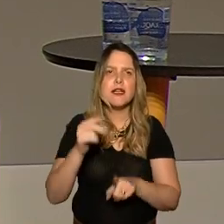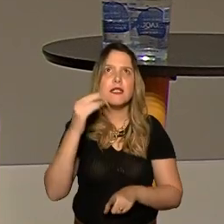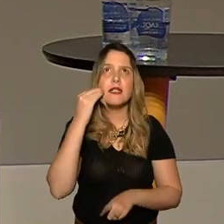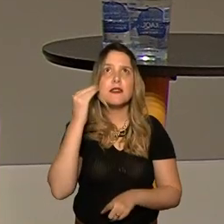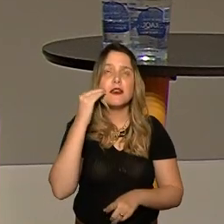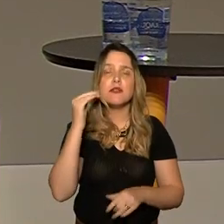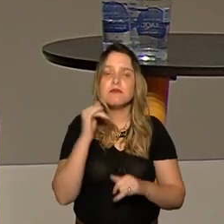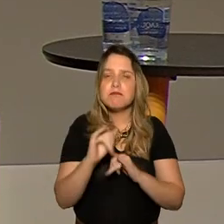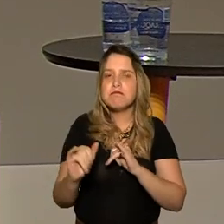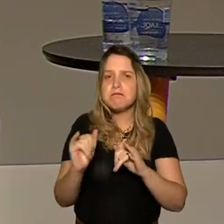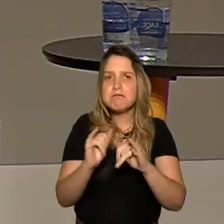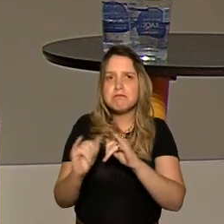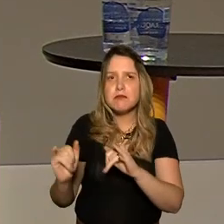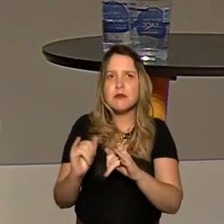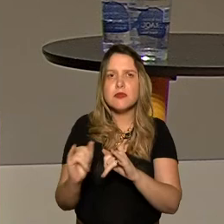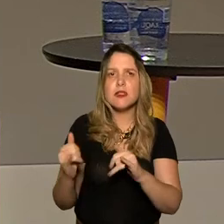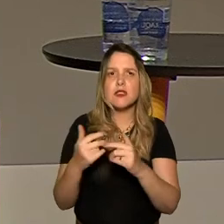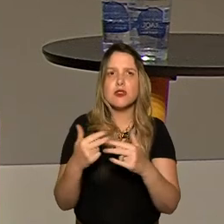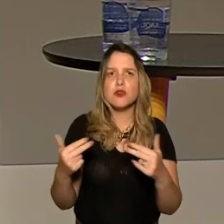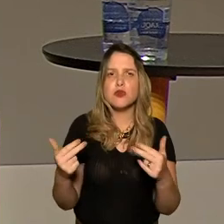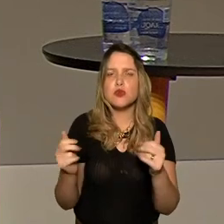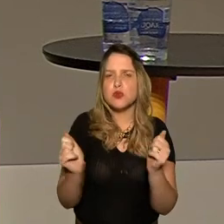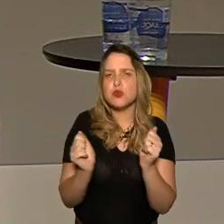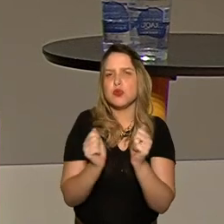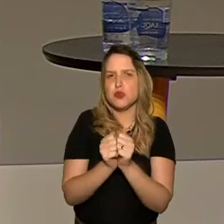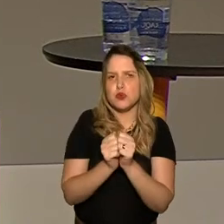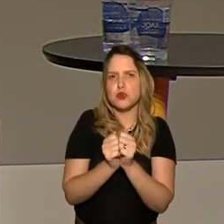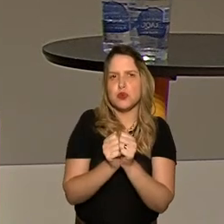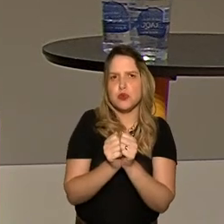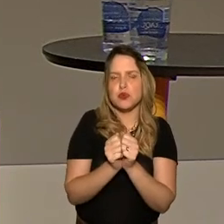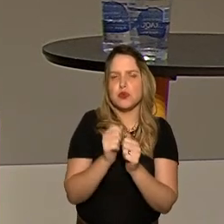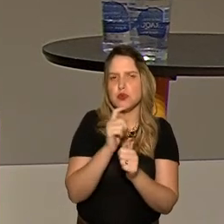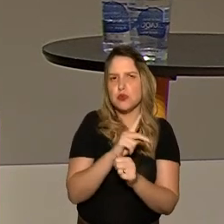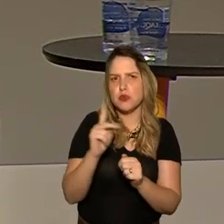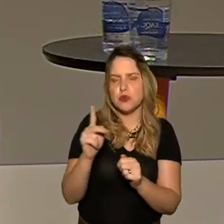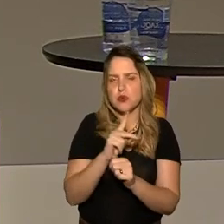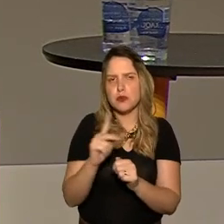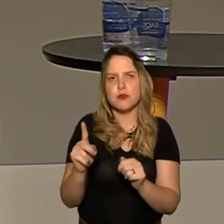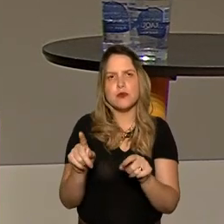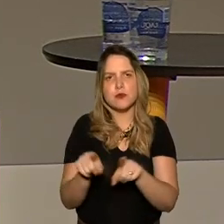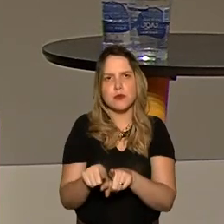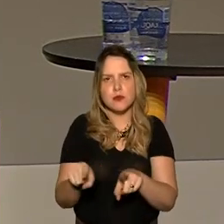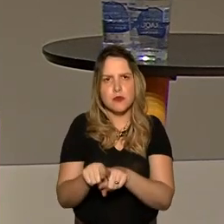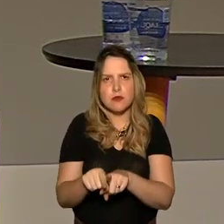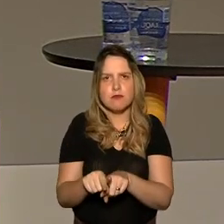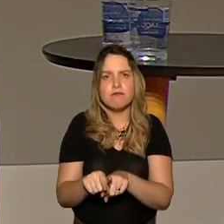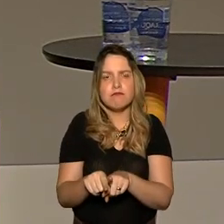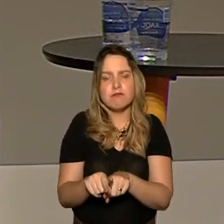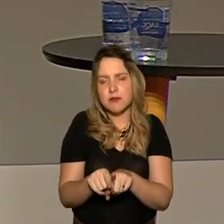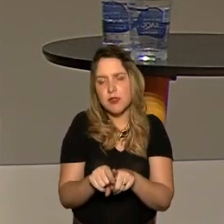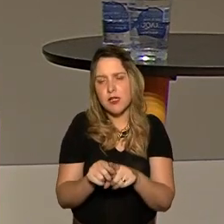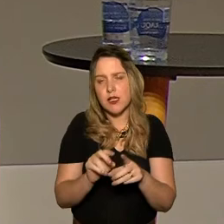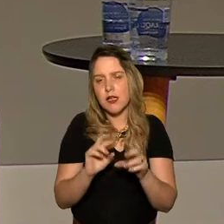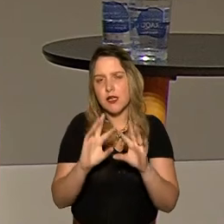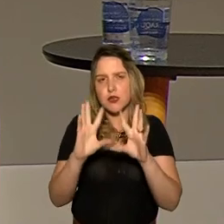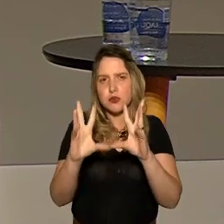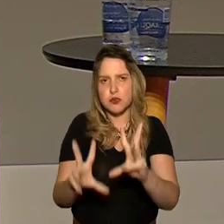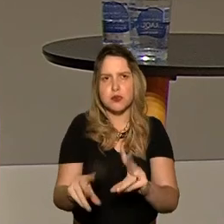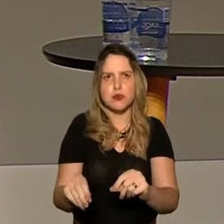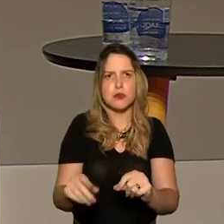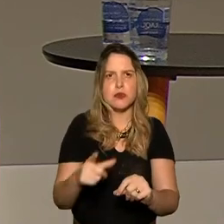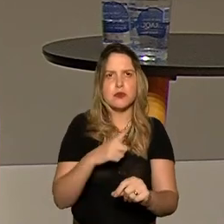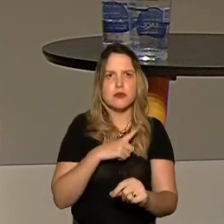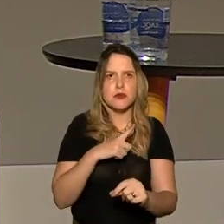desvincular dessa atividade no Chão das disposições para conseguir me comprometer com contrato de aluguel de uma casa